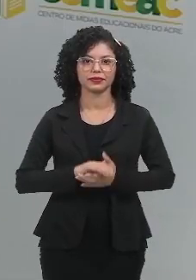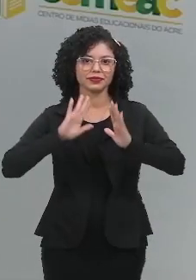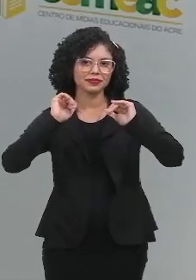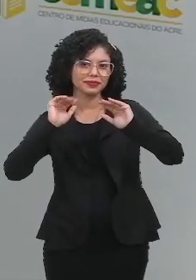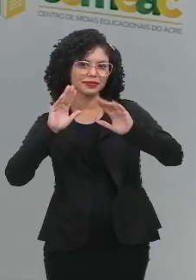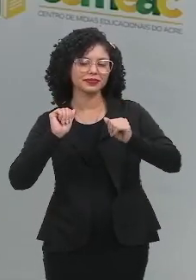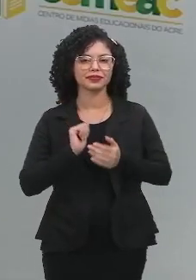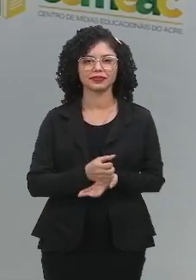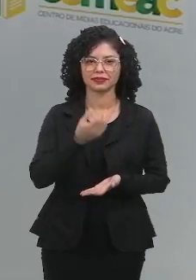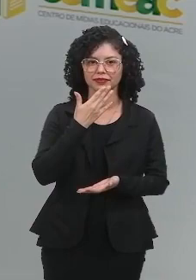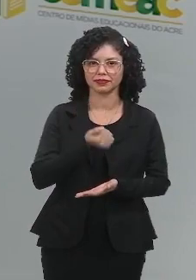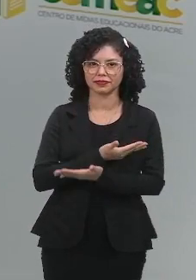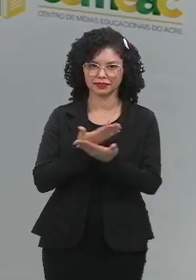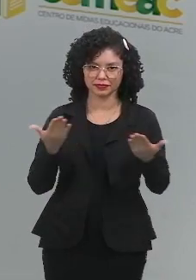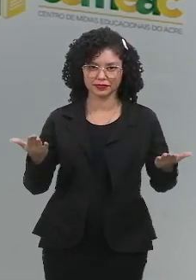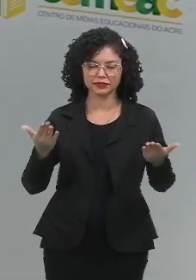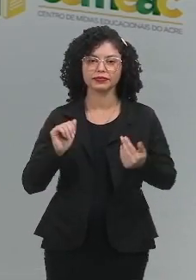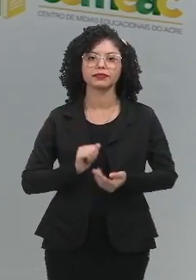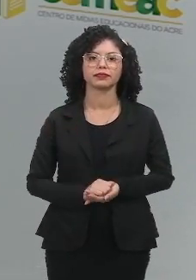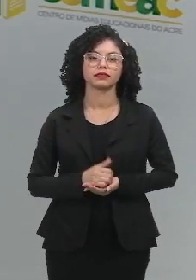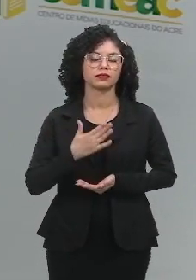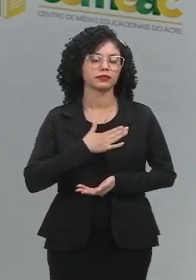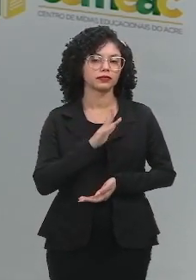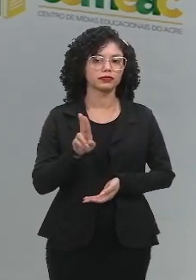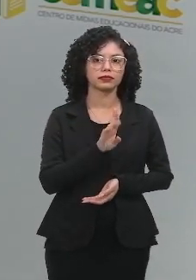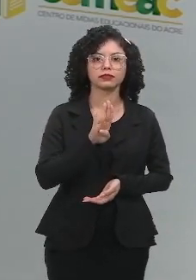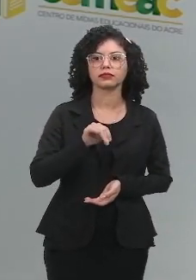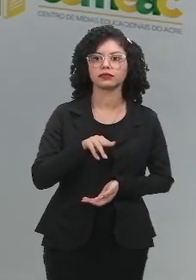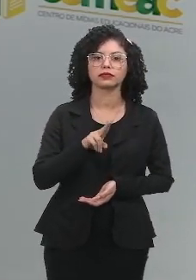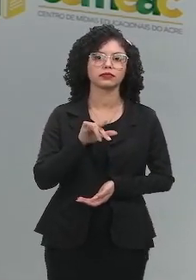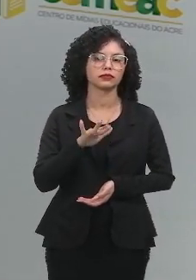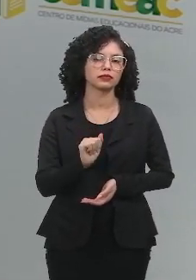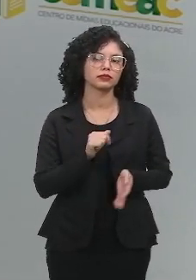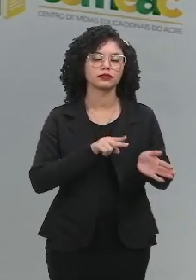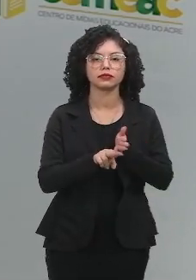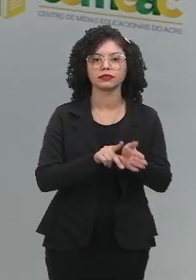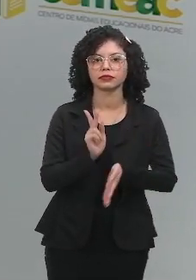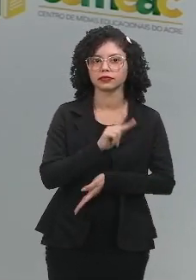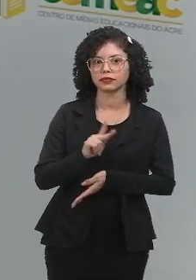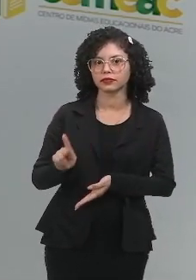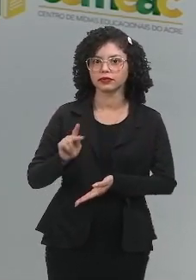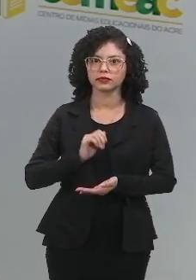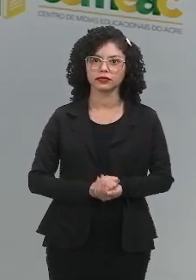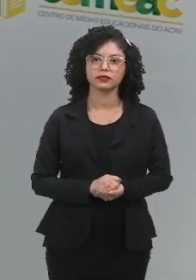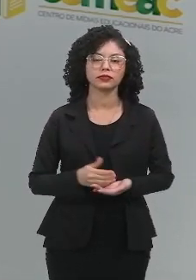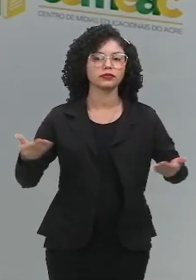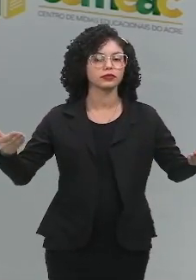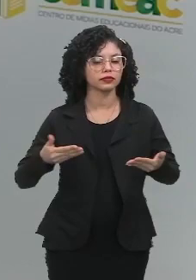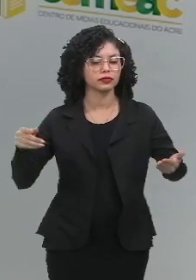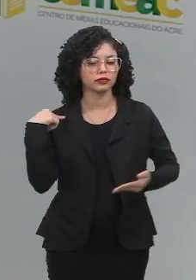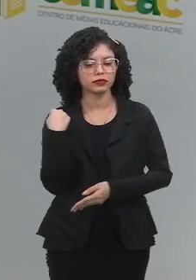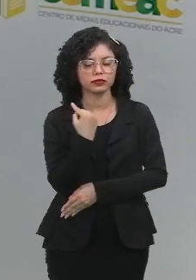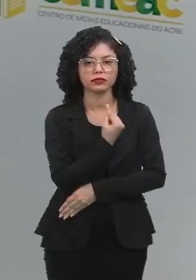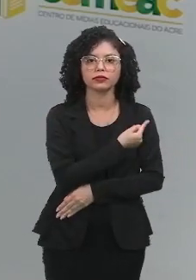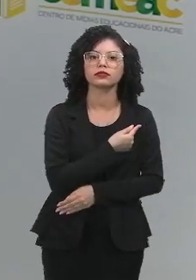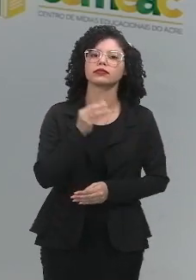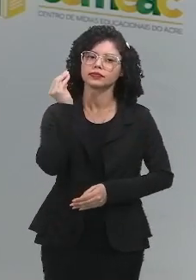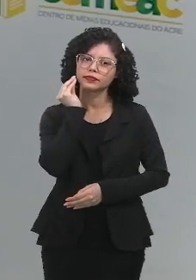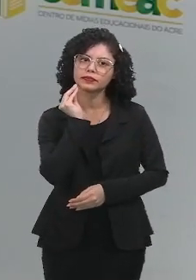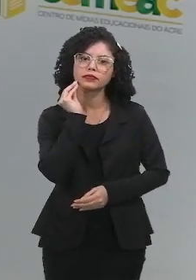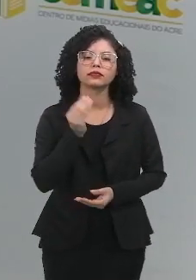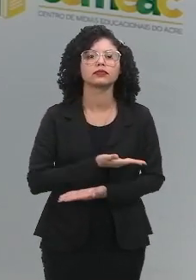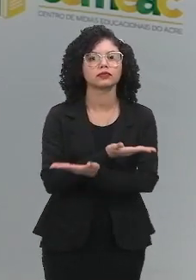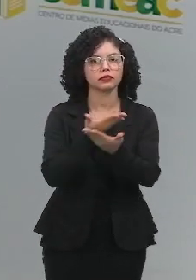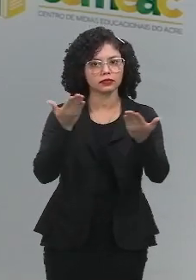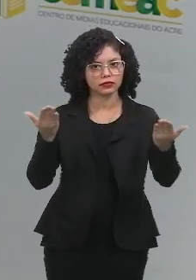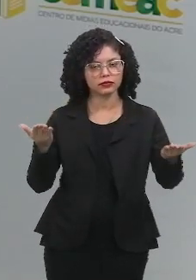Olá pessoal tudo bem eu sou o professor mábio professor de biologia e estou aqui para tentar resolver com